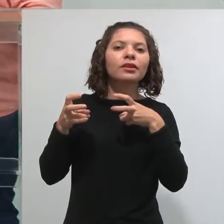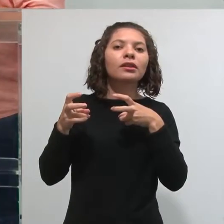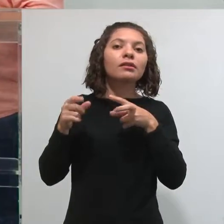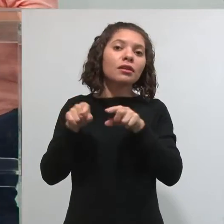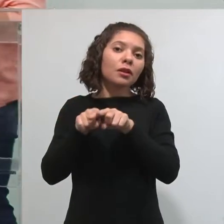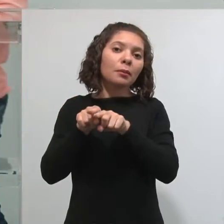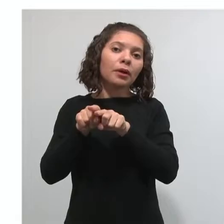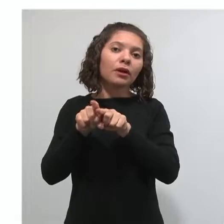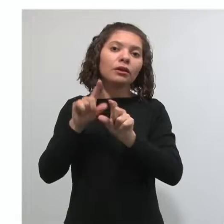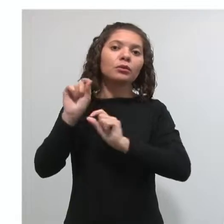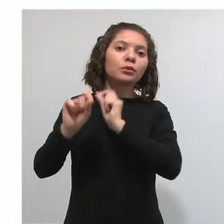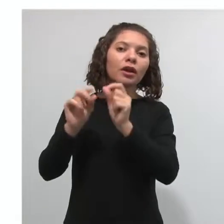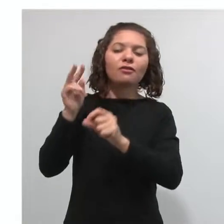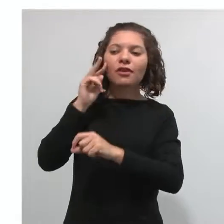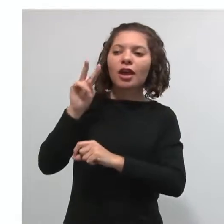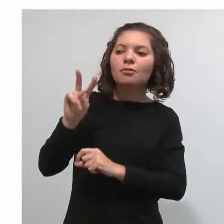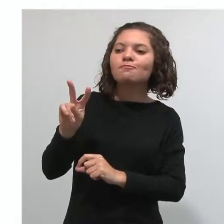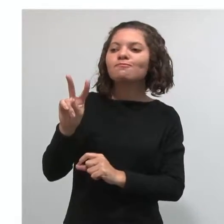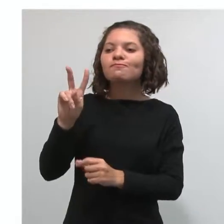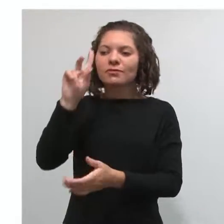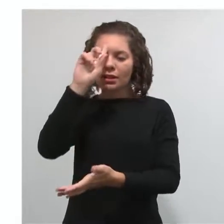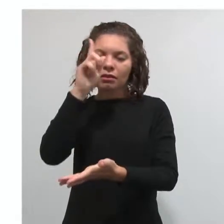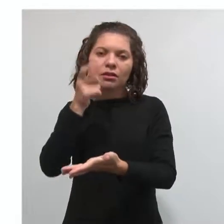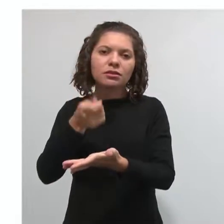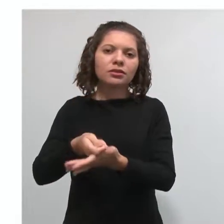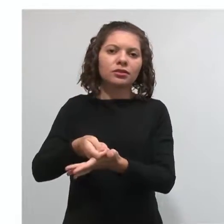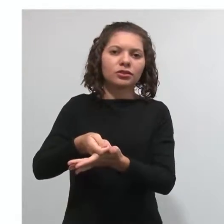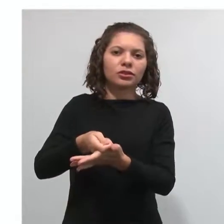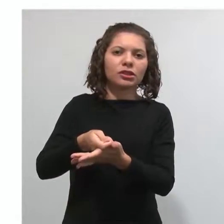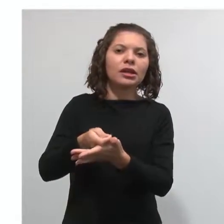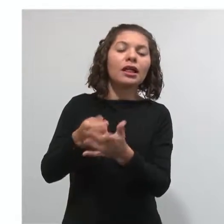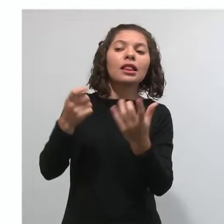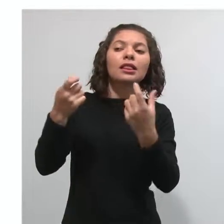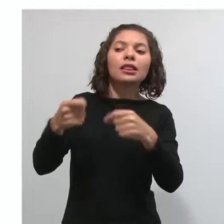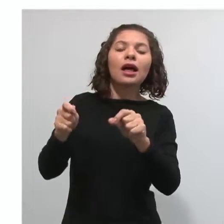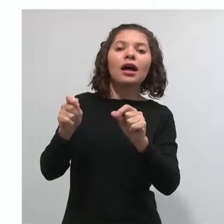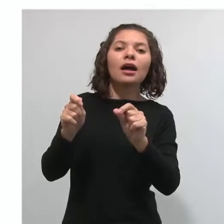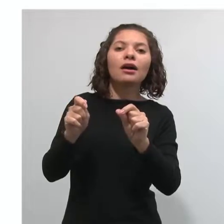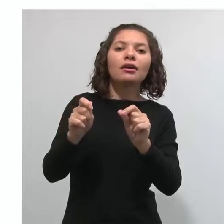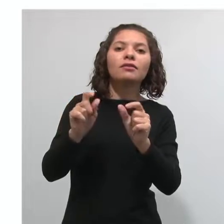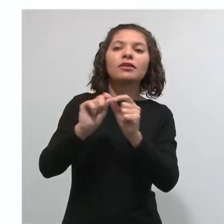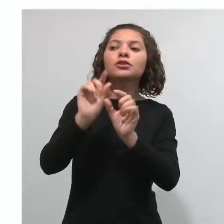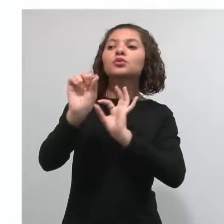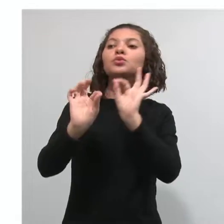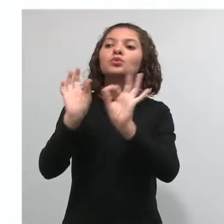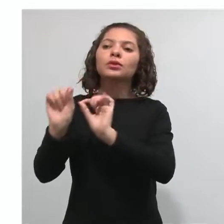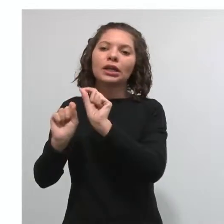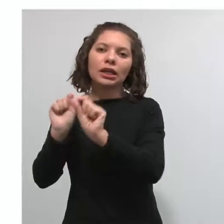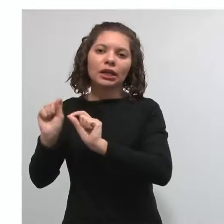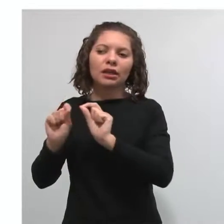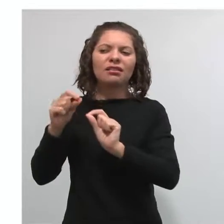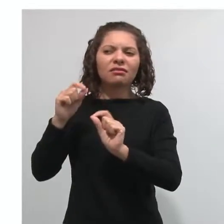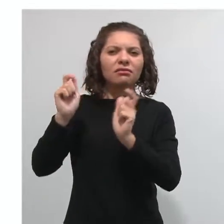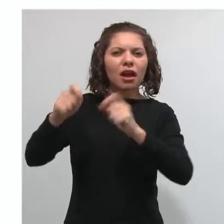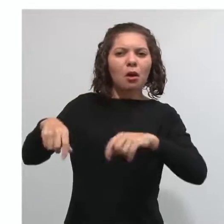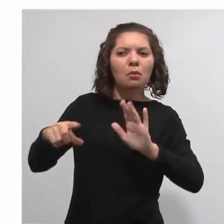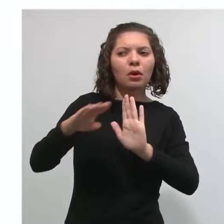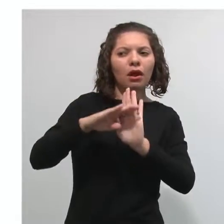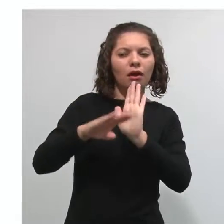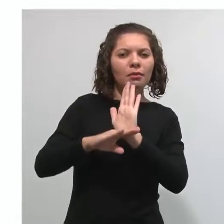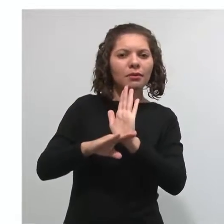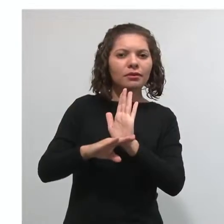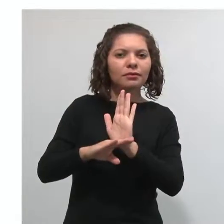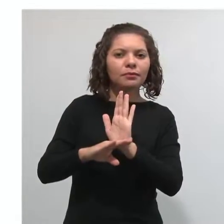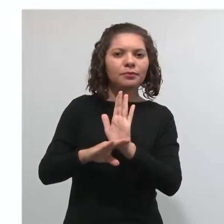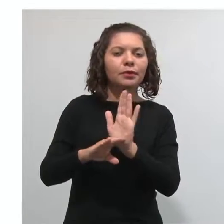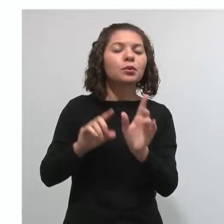das decisões, né, das possibilidades de programa para sua solução, né, a implementação e os atores que